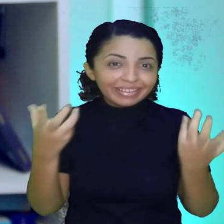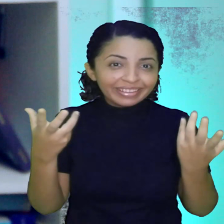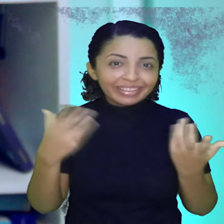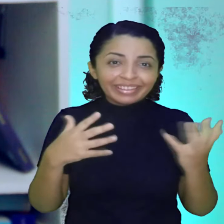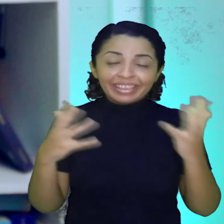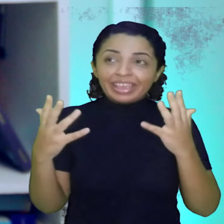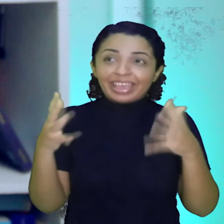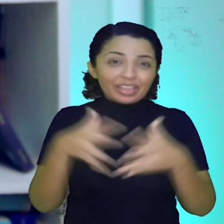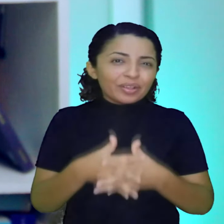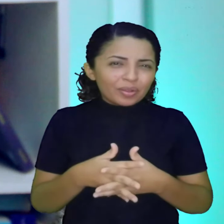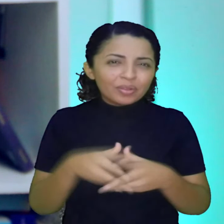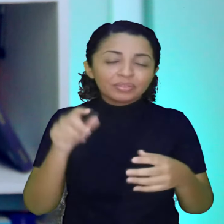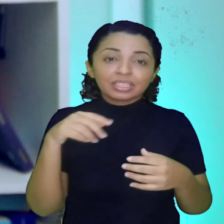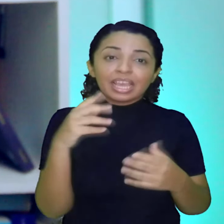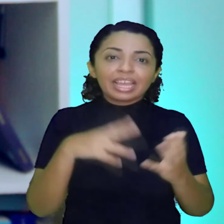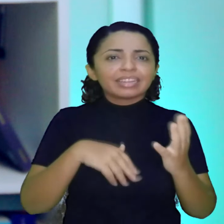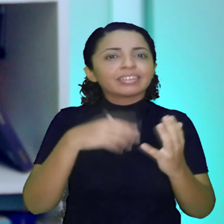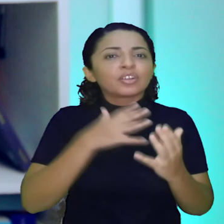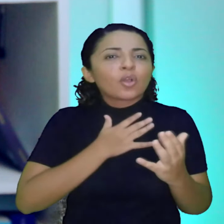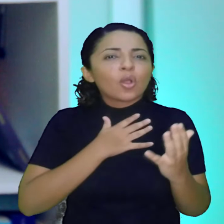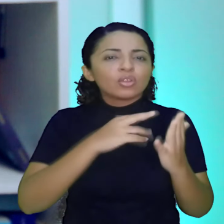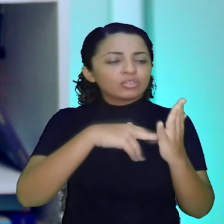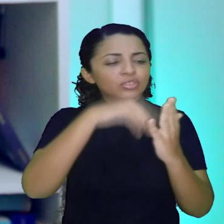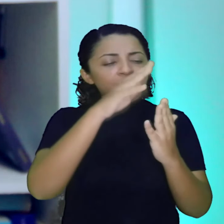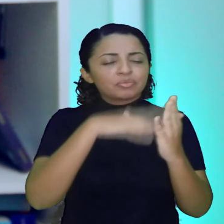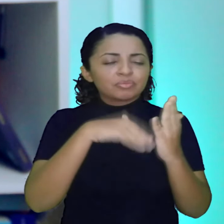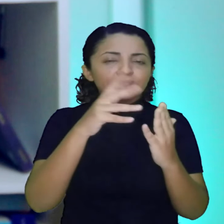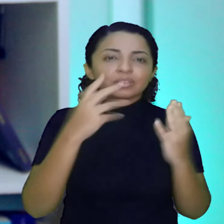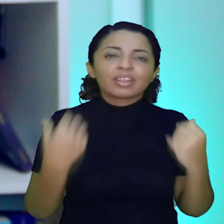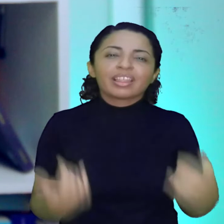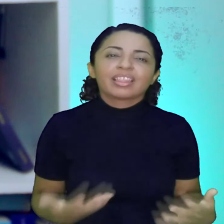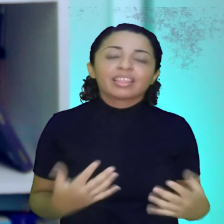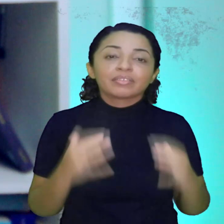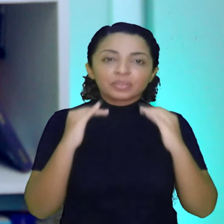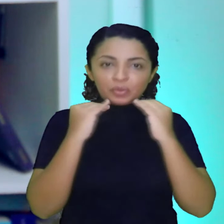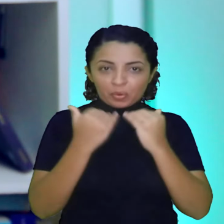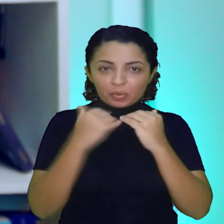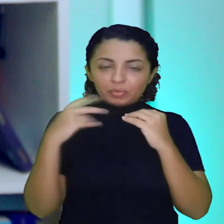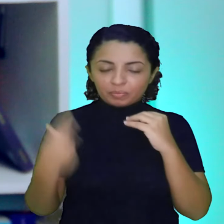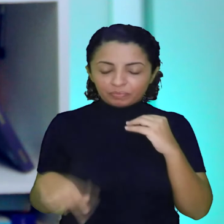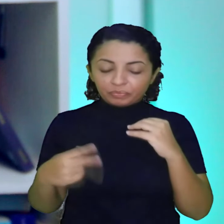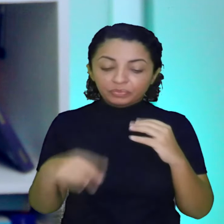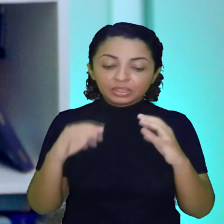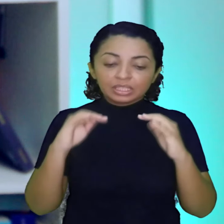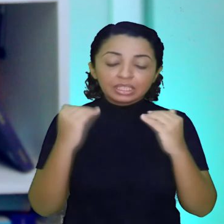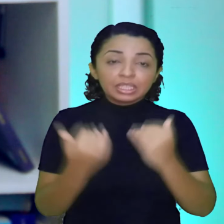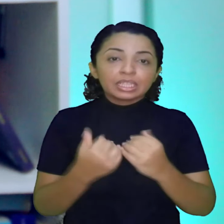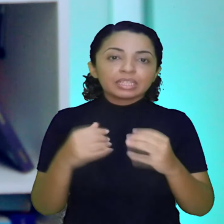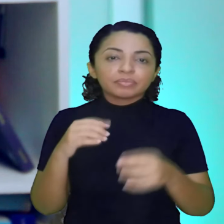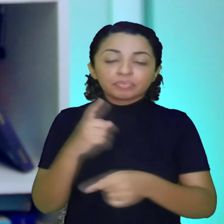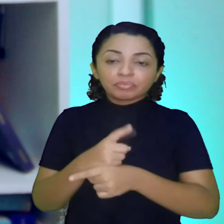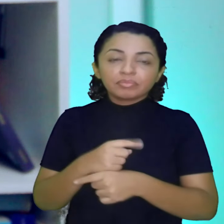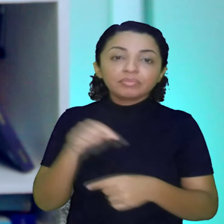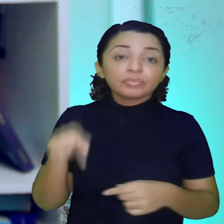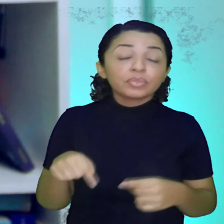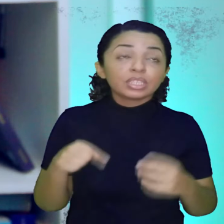escape das suas pinturas, que ela faz pinturas no seu quarto, o quarto confortável que a Rebecca